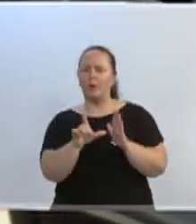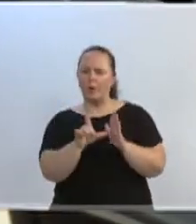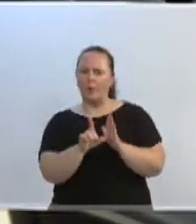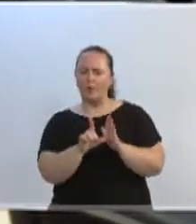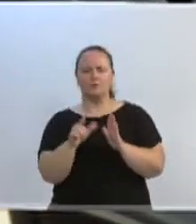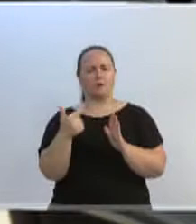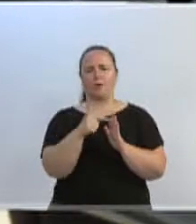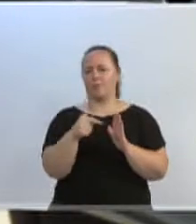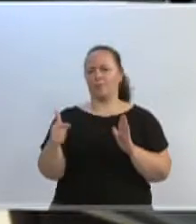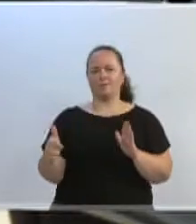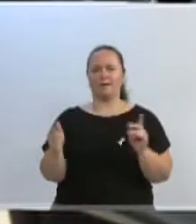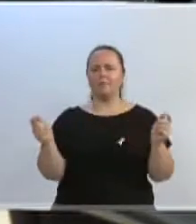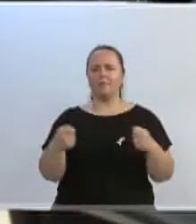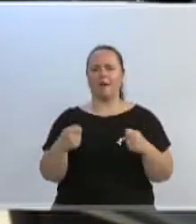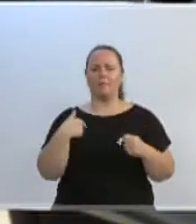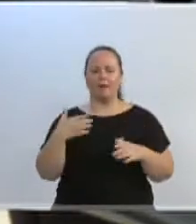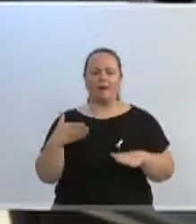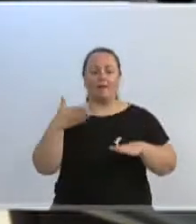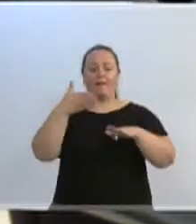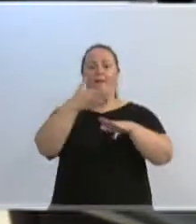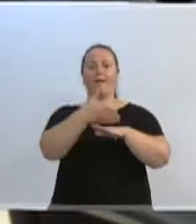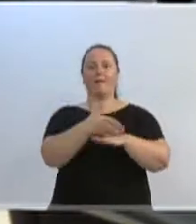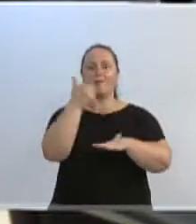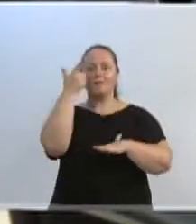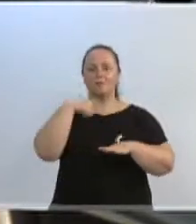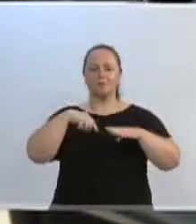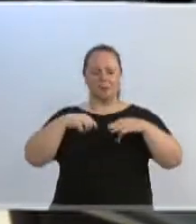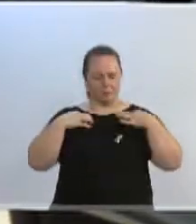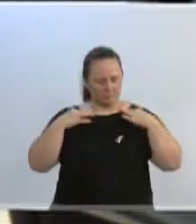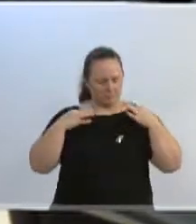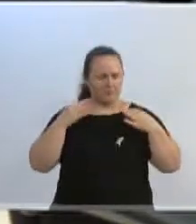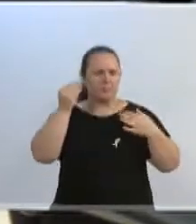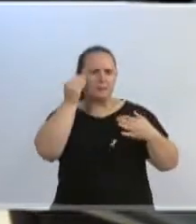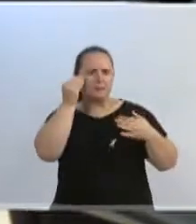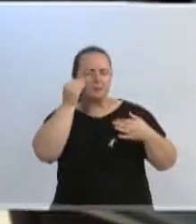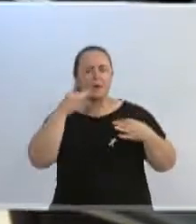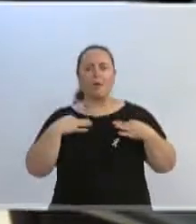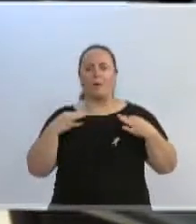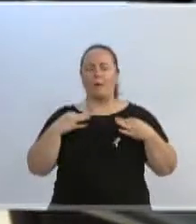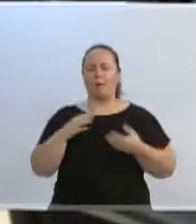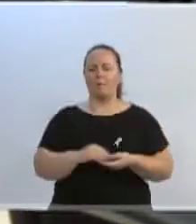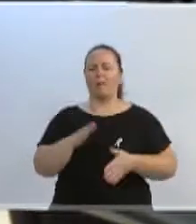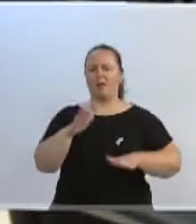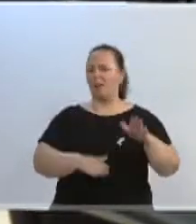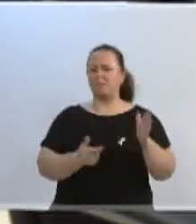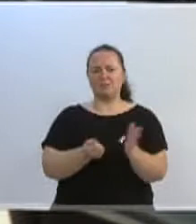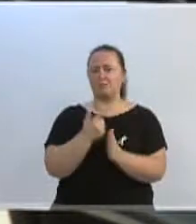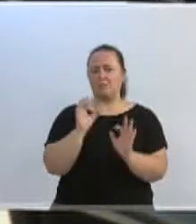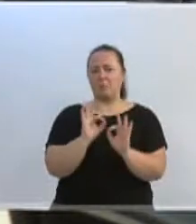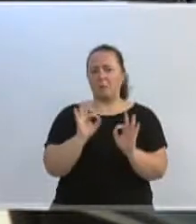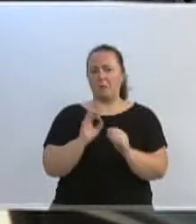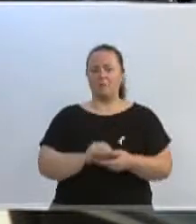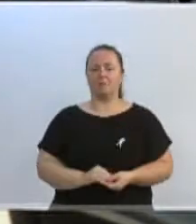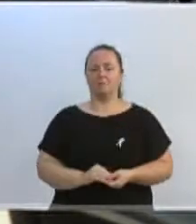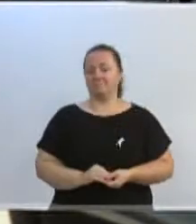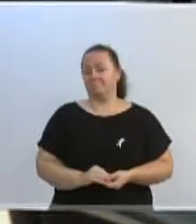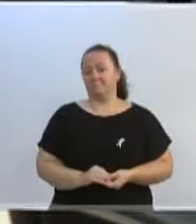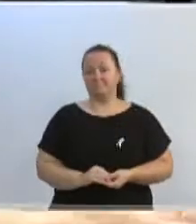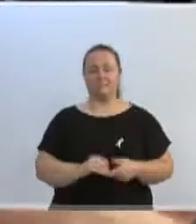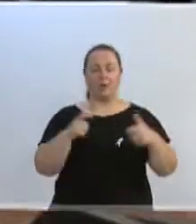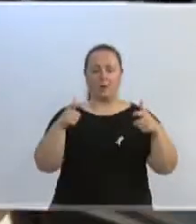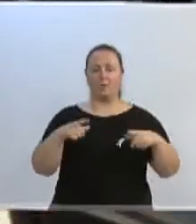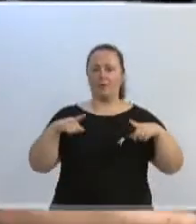de roupa para um cadeirante ou para mim chegar e provar. Muitas vezes a gente deixa de comprar. Os lugares de lazer, tá?